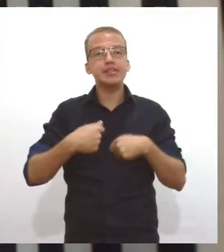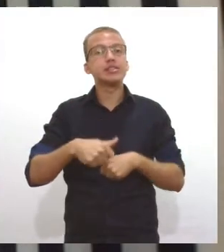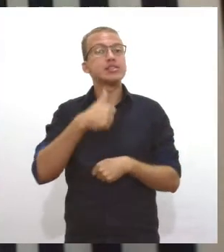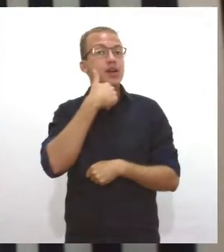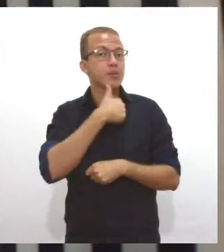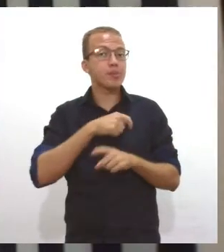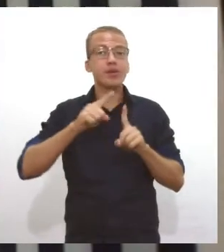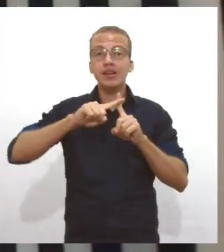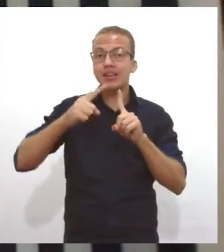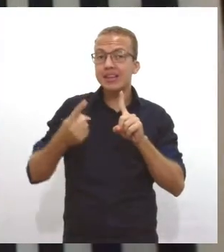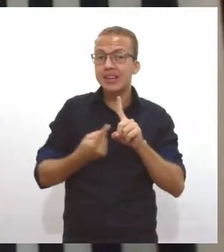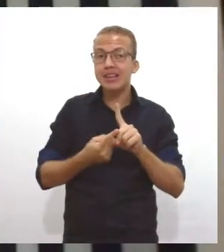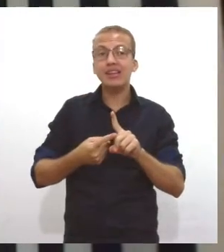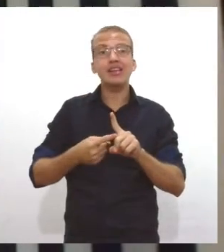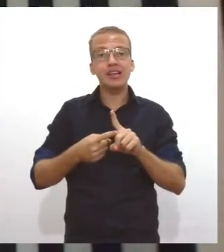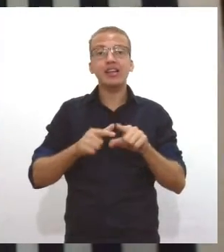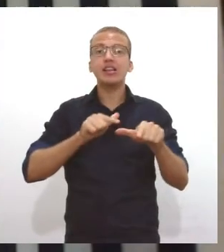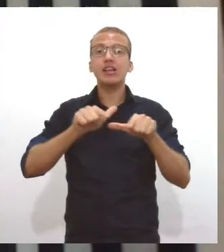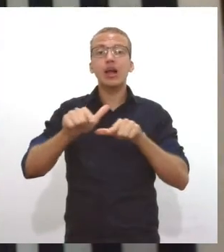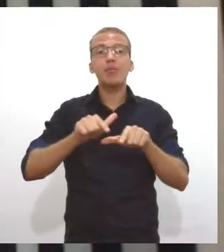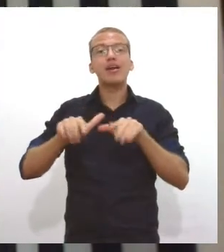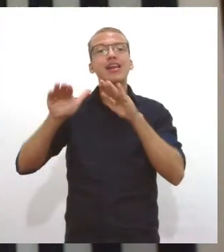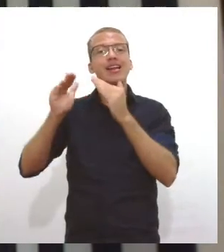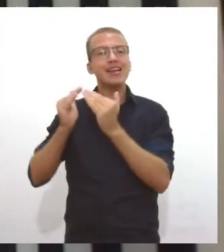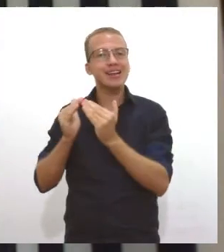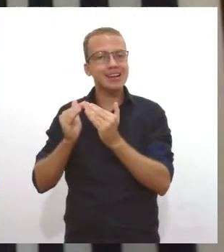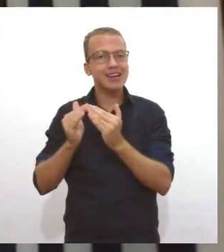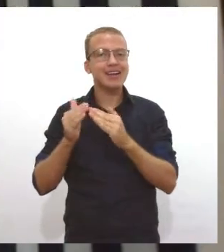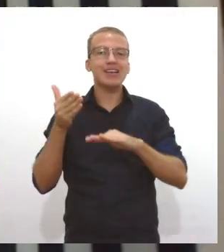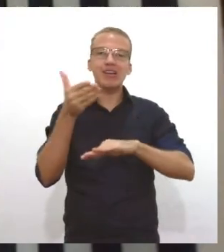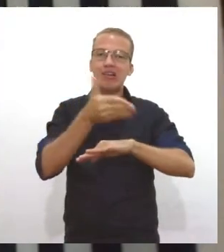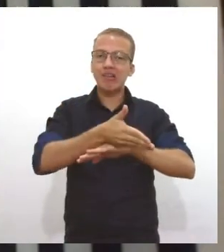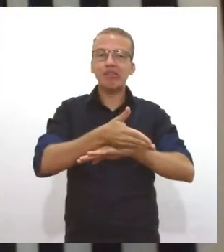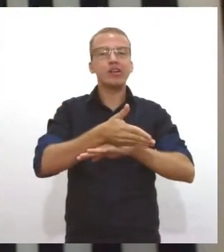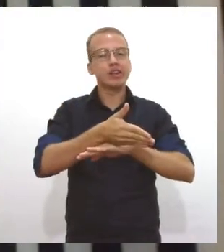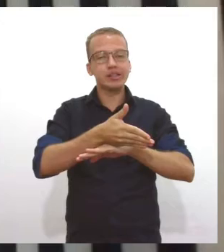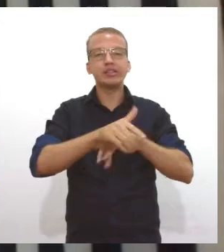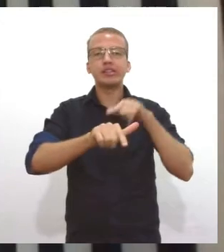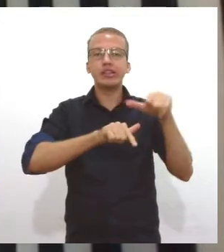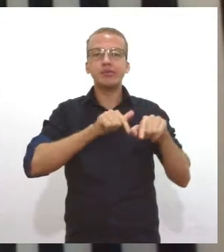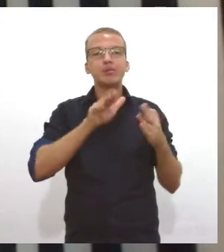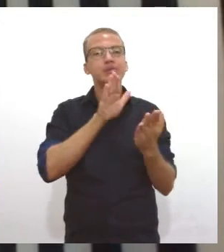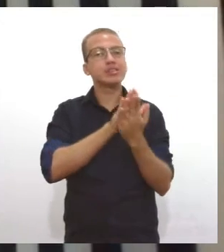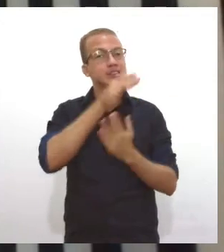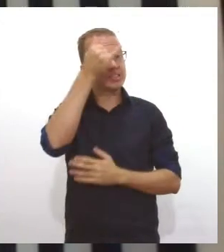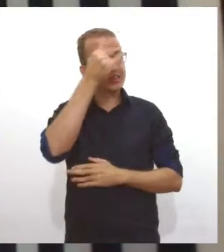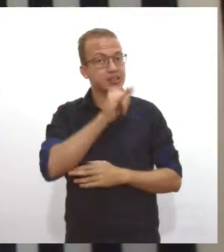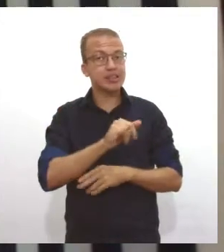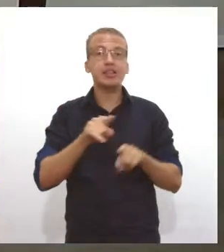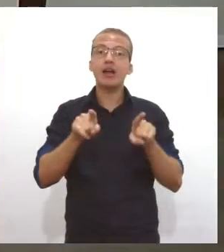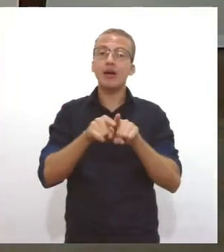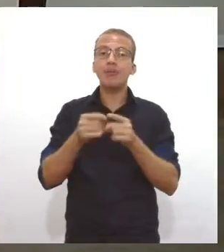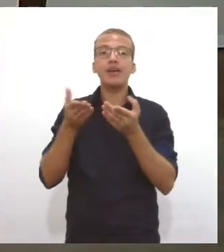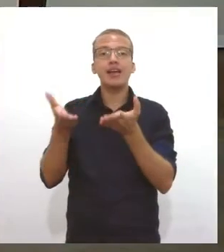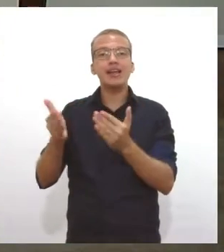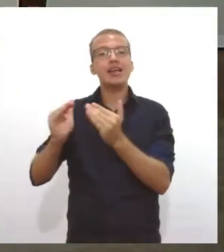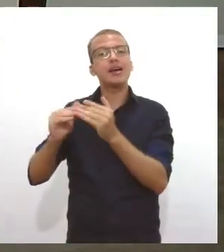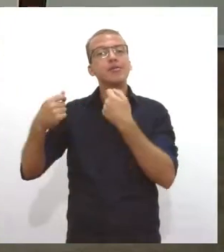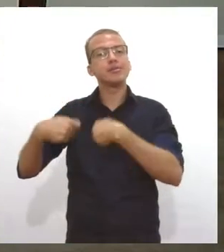grávidas do trabalho presencial e ao mesmo tempo garantir a vacinação dessas mulheres e